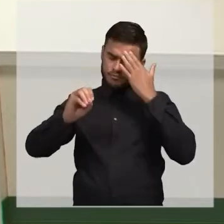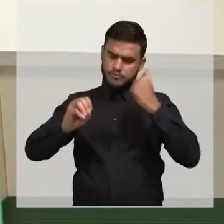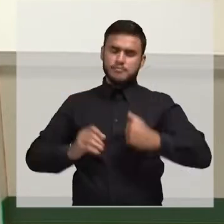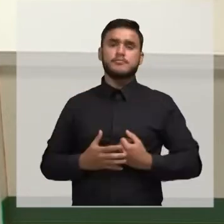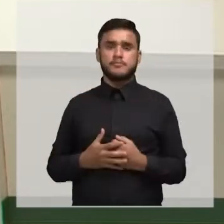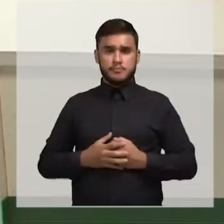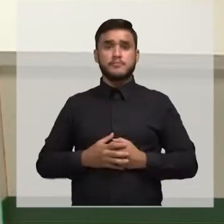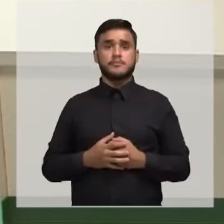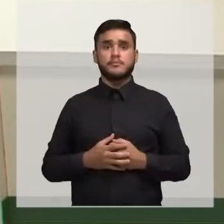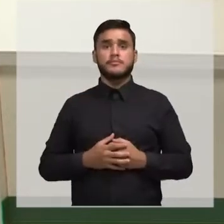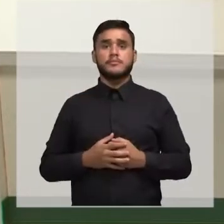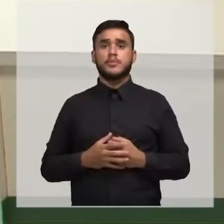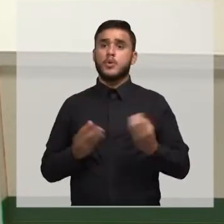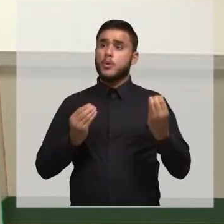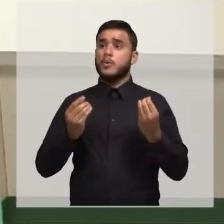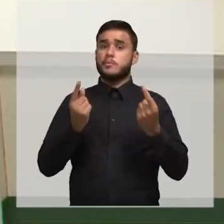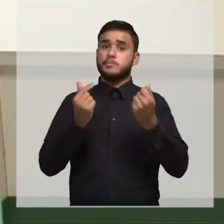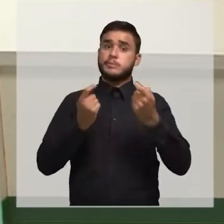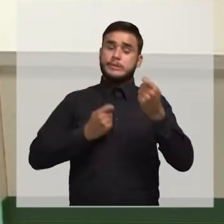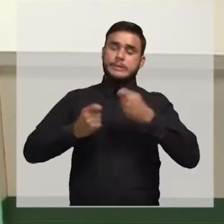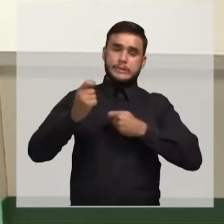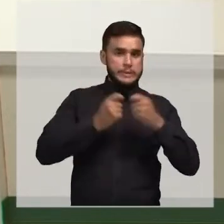da liberação dos recursos foi passada para